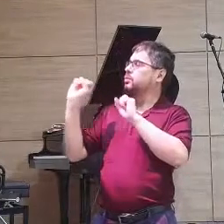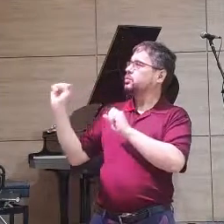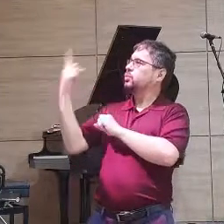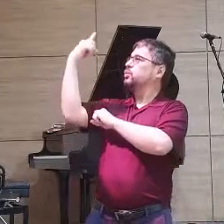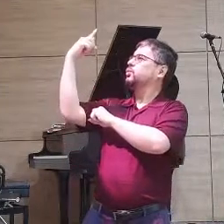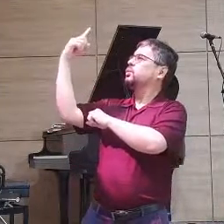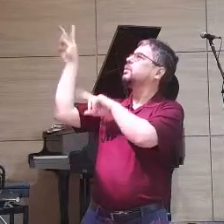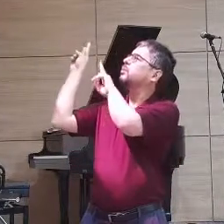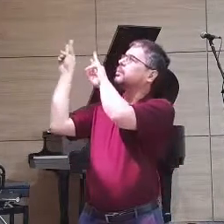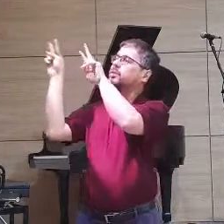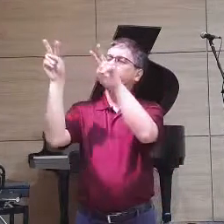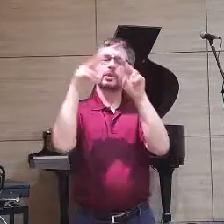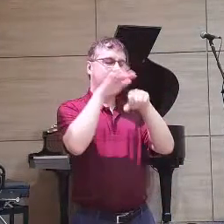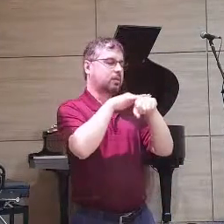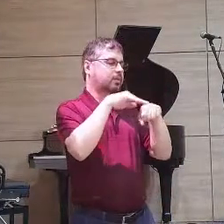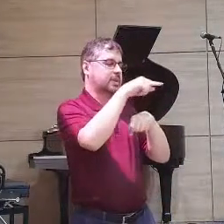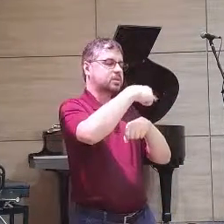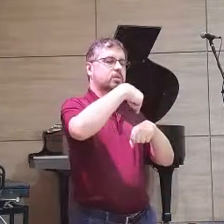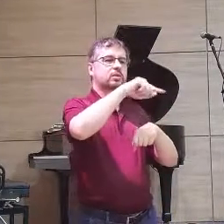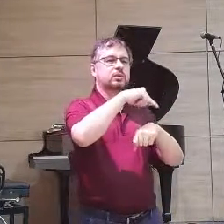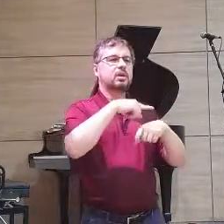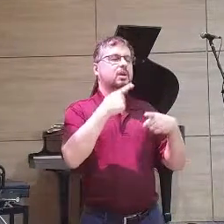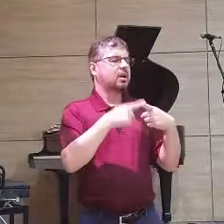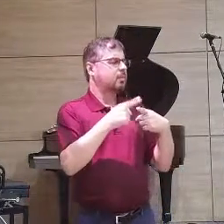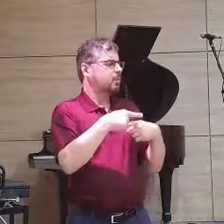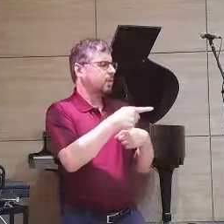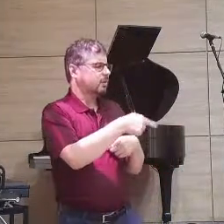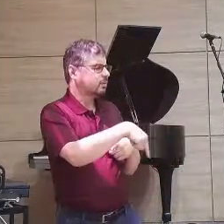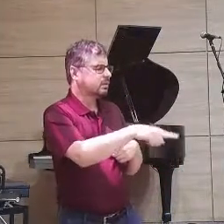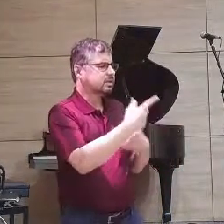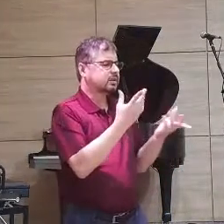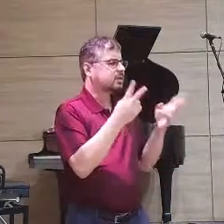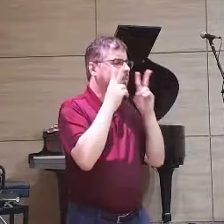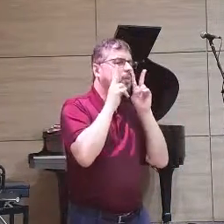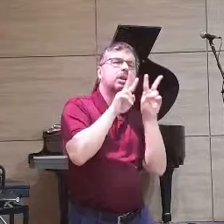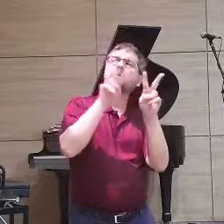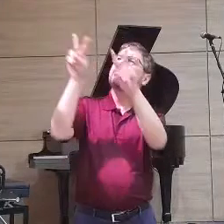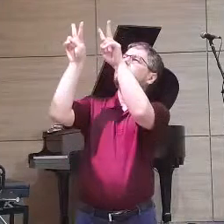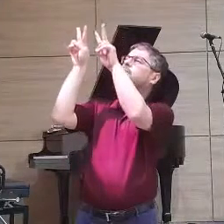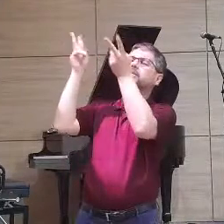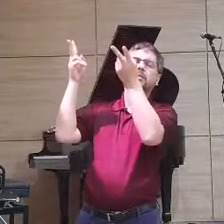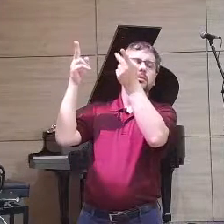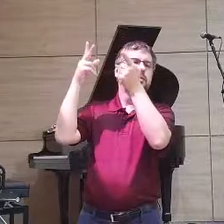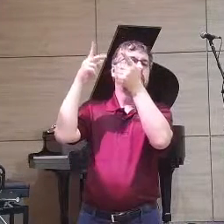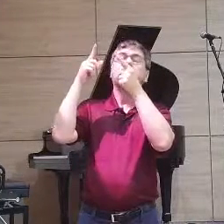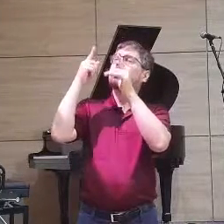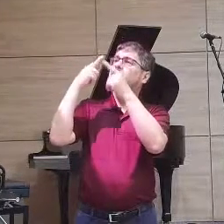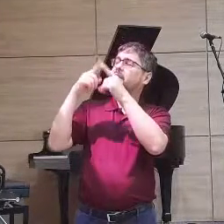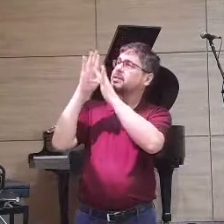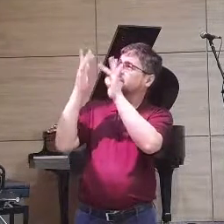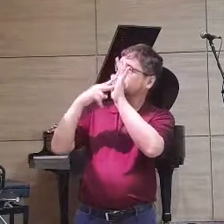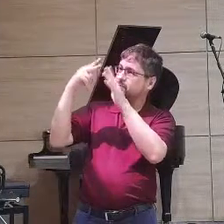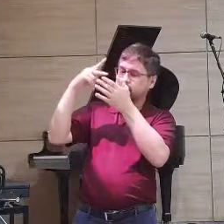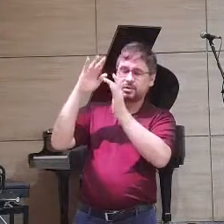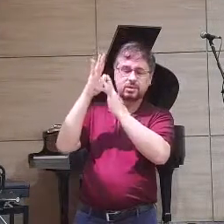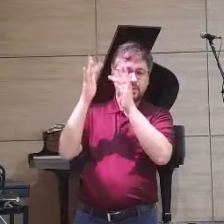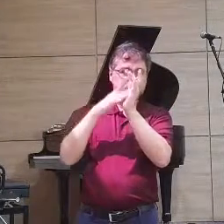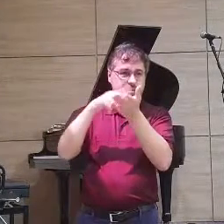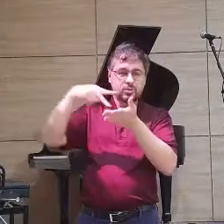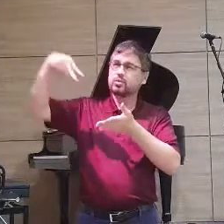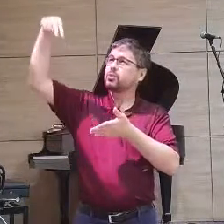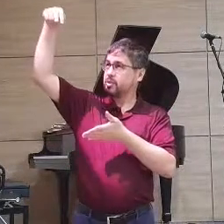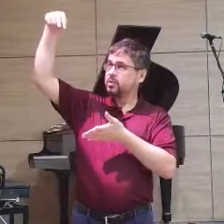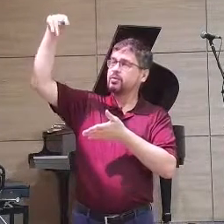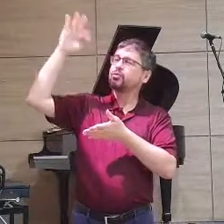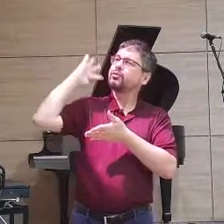porque estais olhando para o alto esse Jesus que entre vós foi assunto aos céus há de